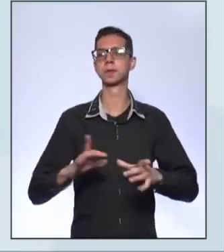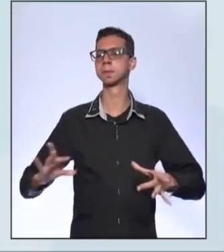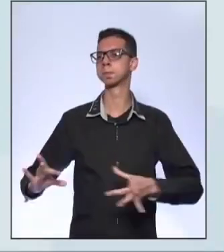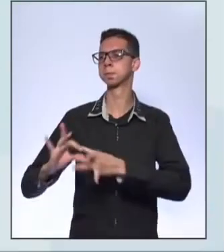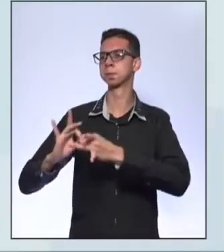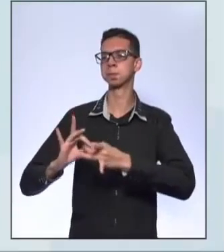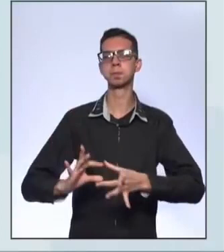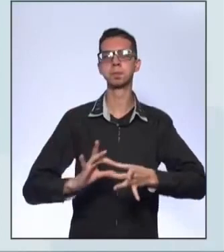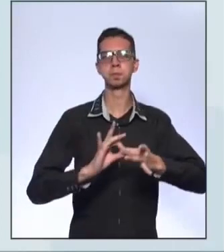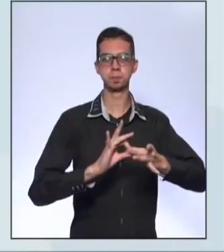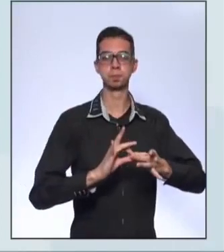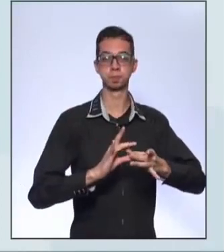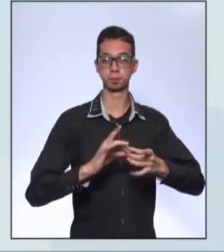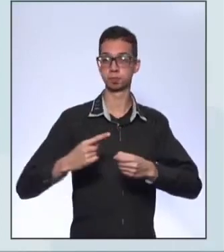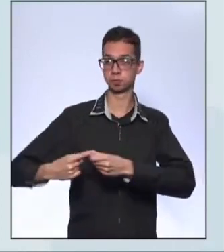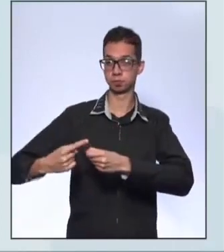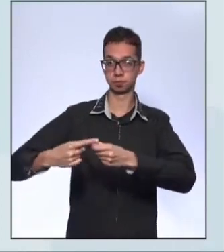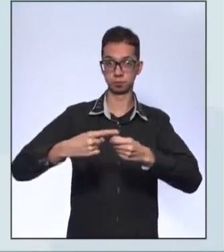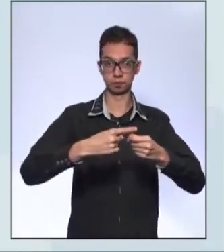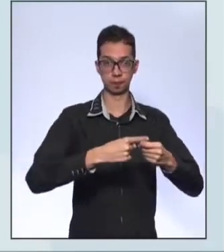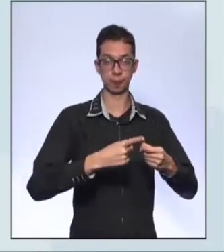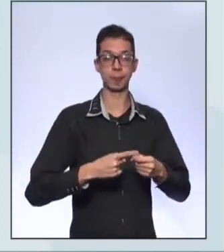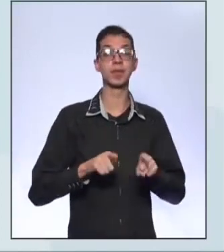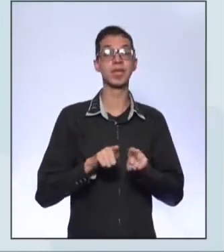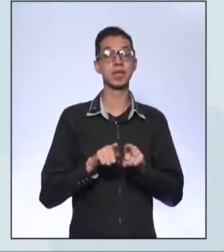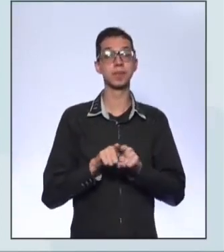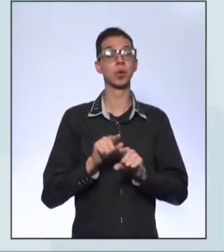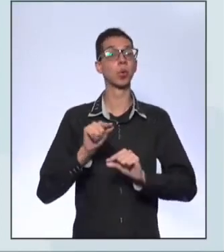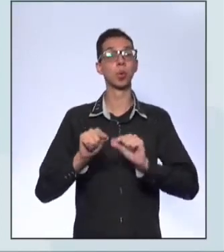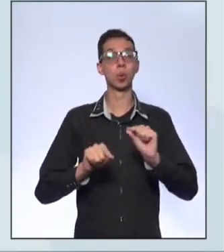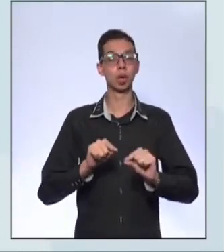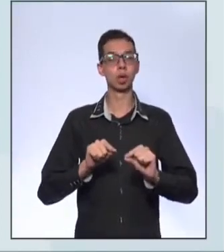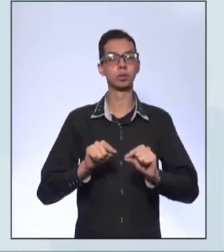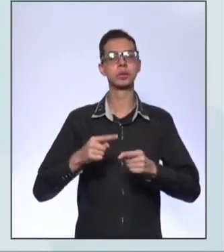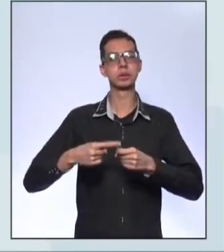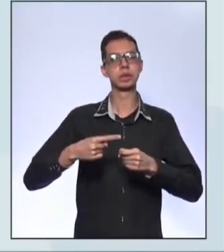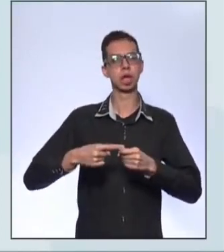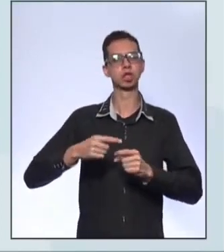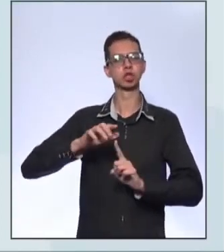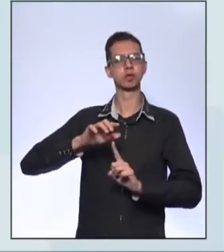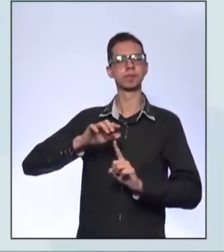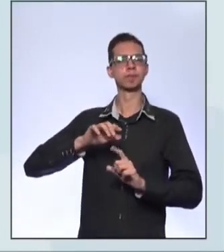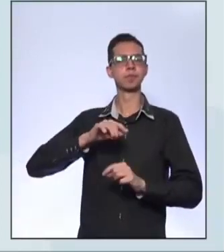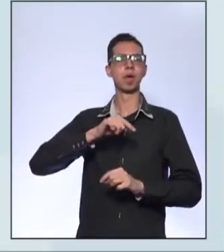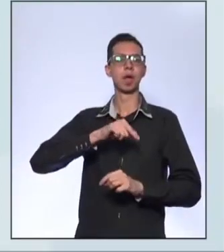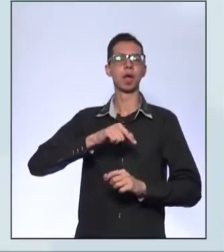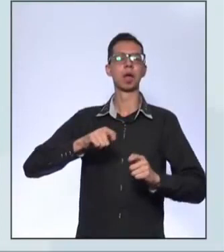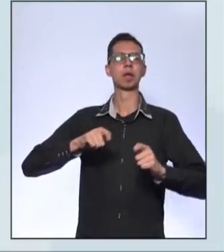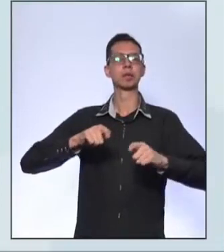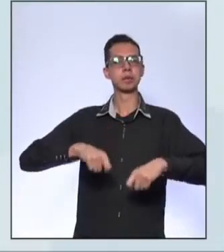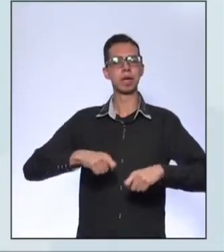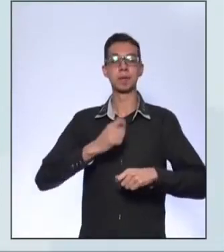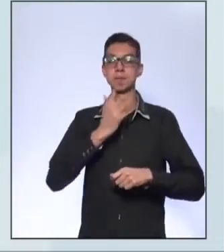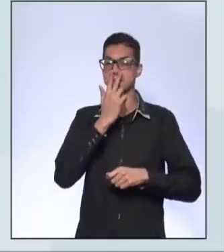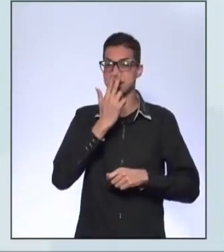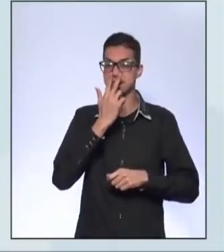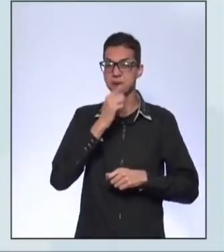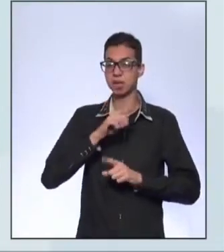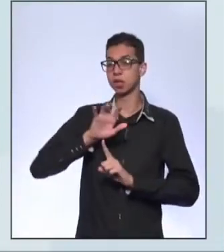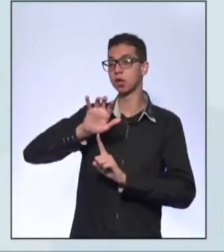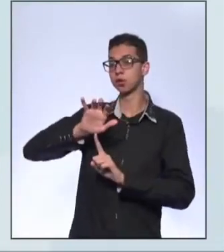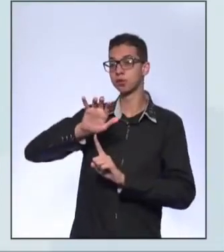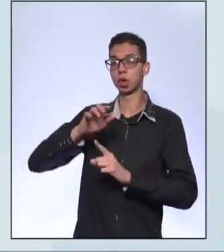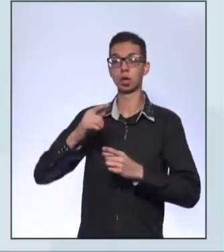si além de em geral possuem extensa área de influência direta O conjunto foi dividido em três subníveis